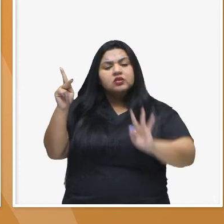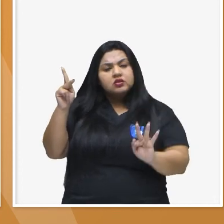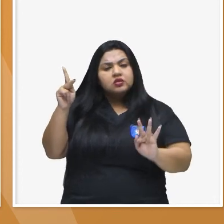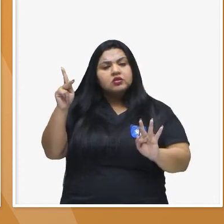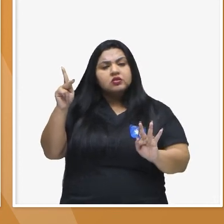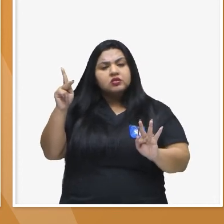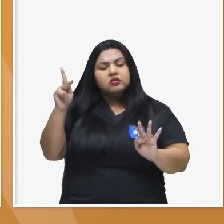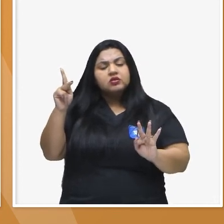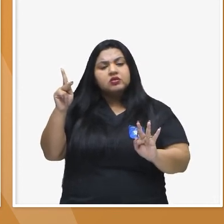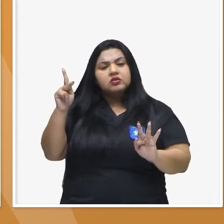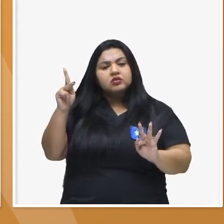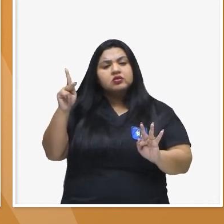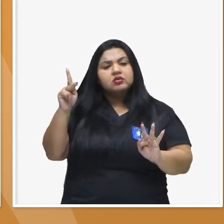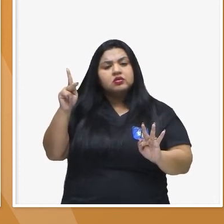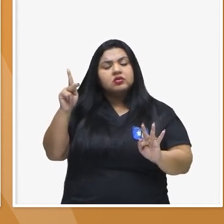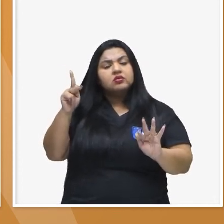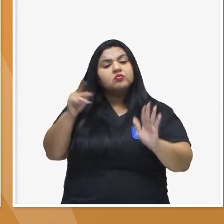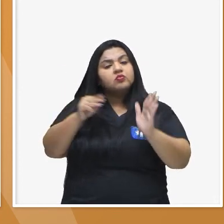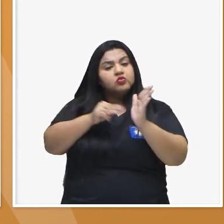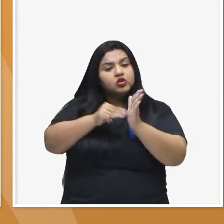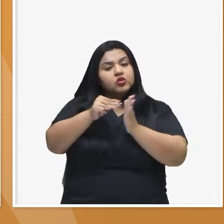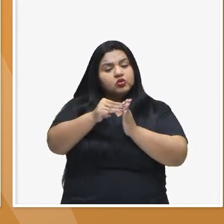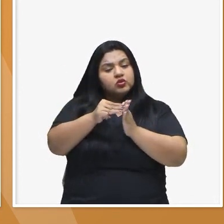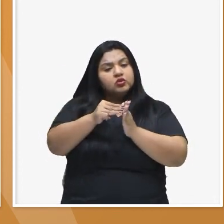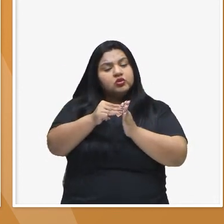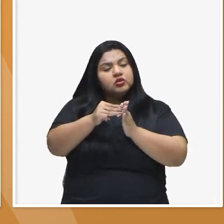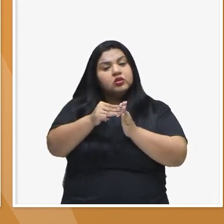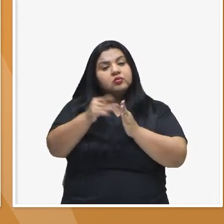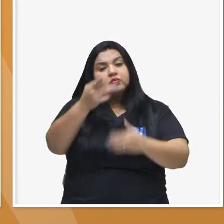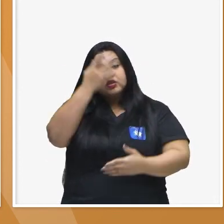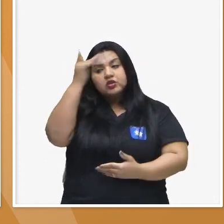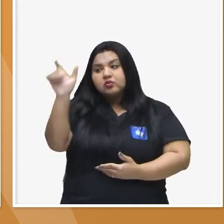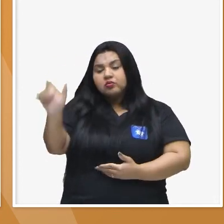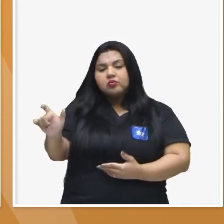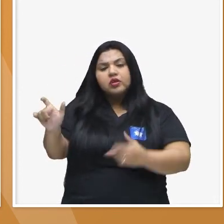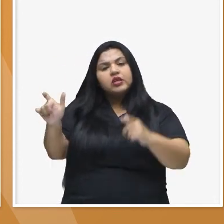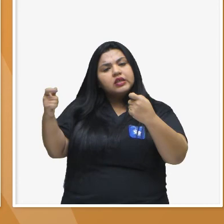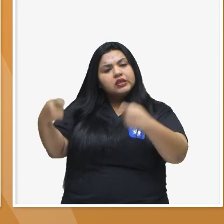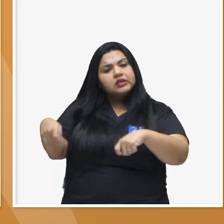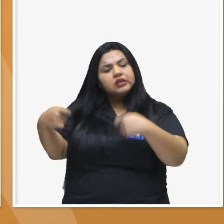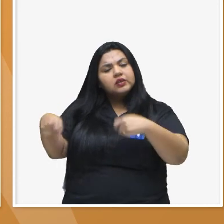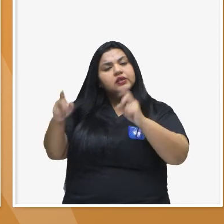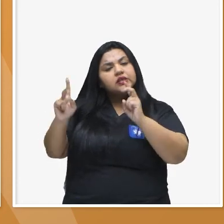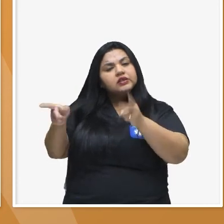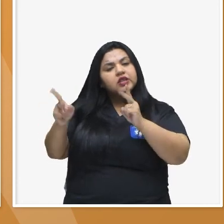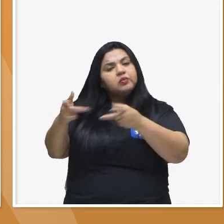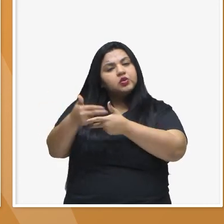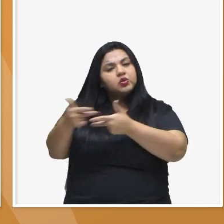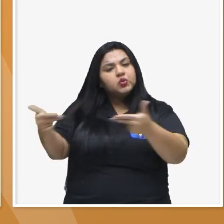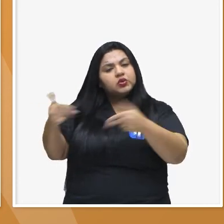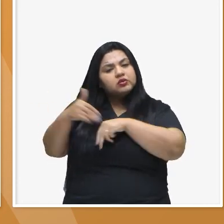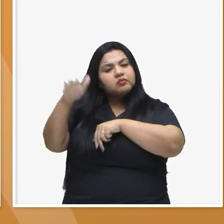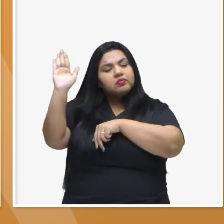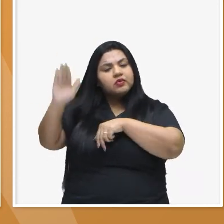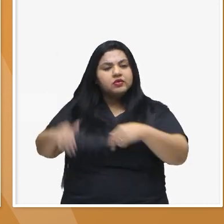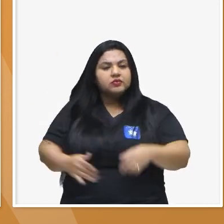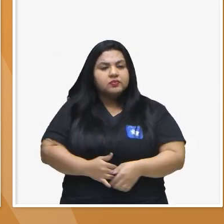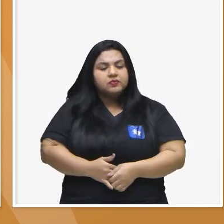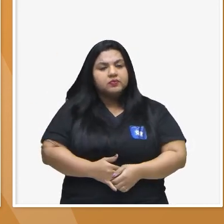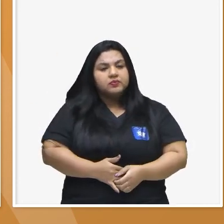infelicidade metodológica, né? De alguém que percebe que precisa sempre de algo a mais.